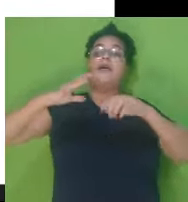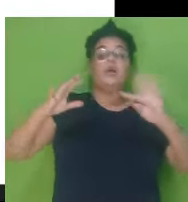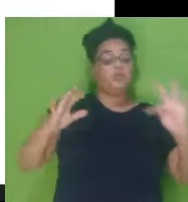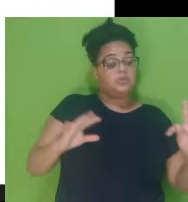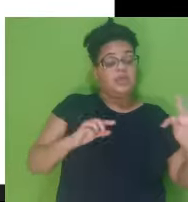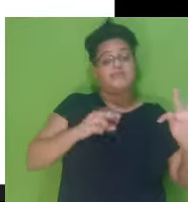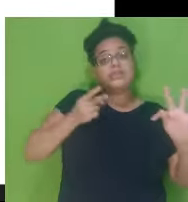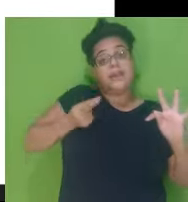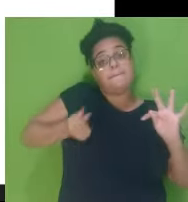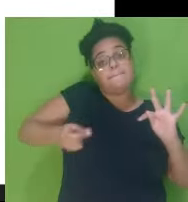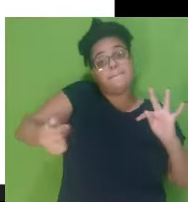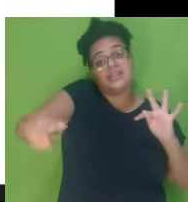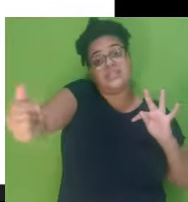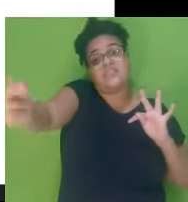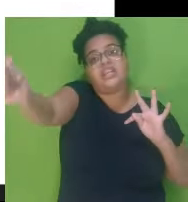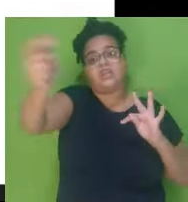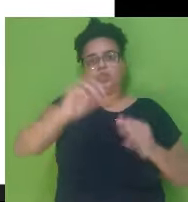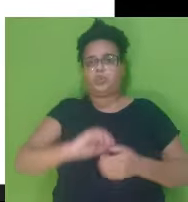mais infinito.